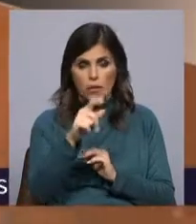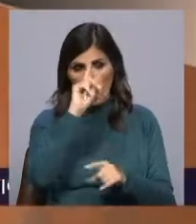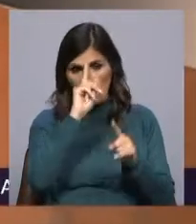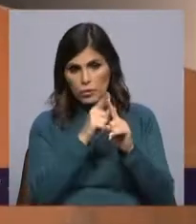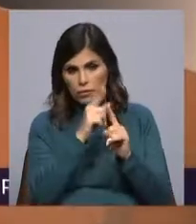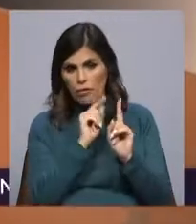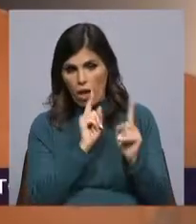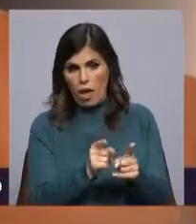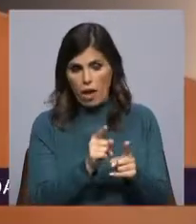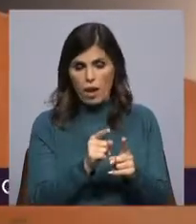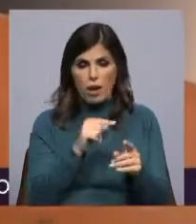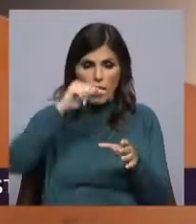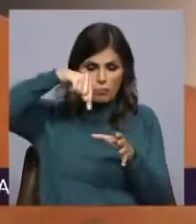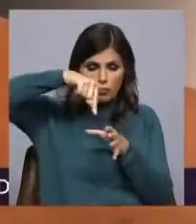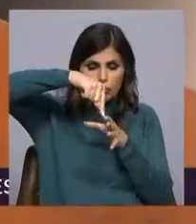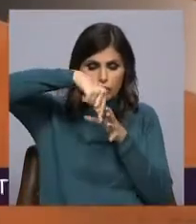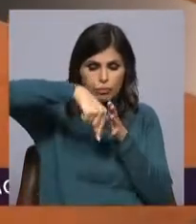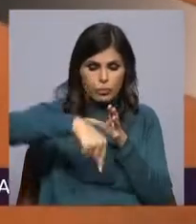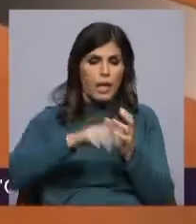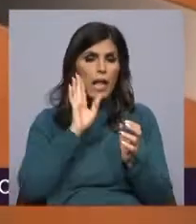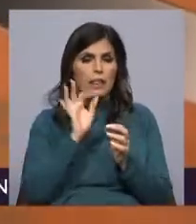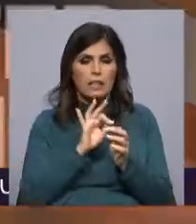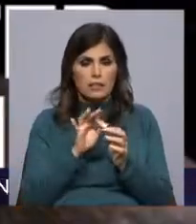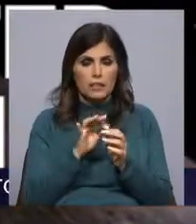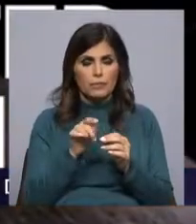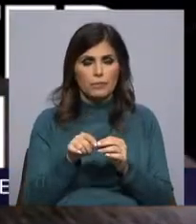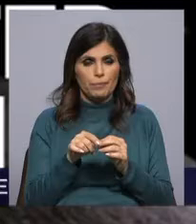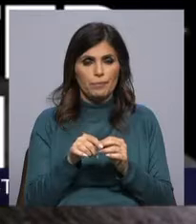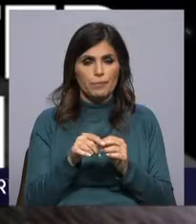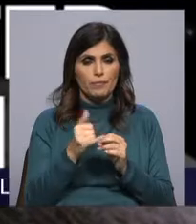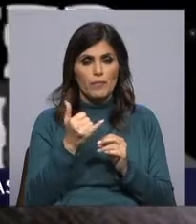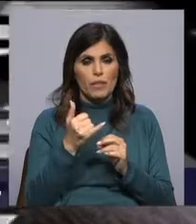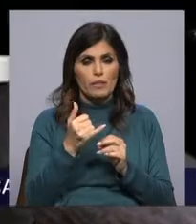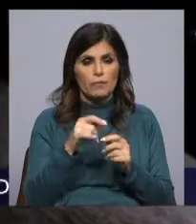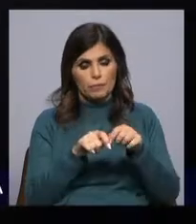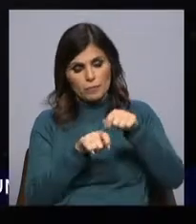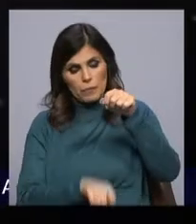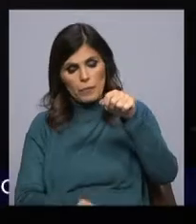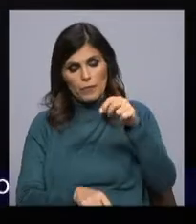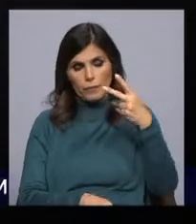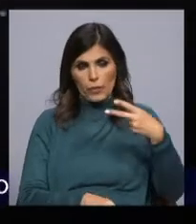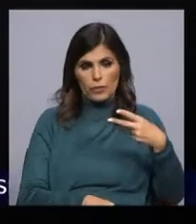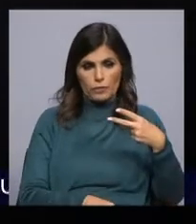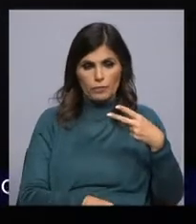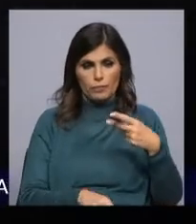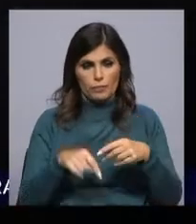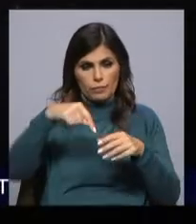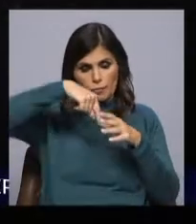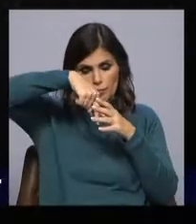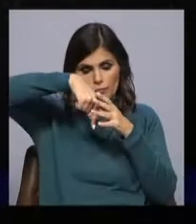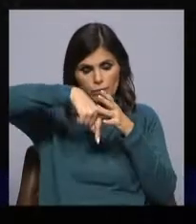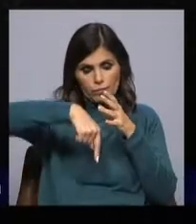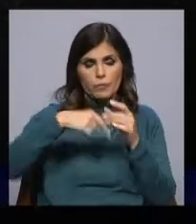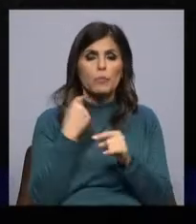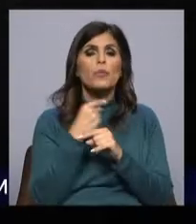alto uma perfuradora que vai tentar chegar a cerca de 2 metros de profundidade da superfície marciana. Porquê chegar